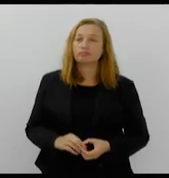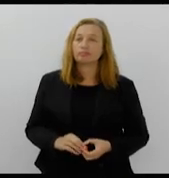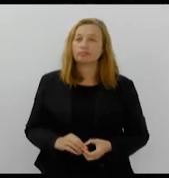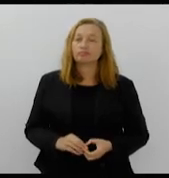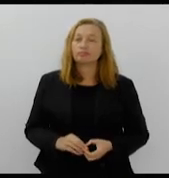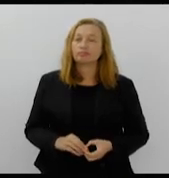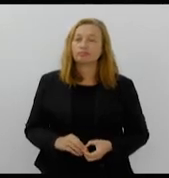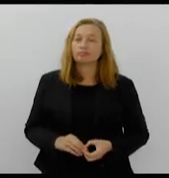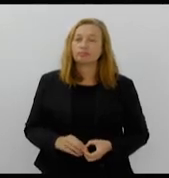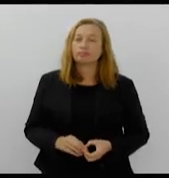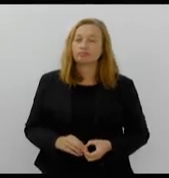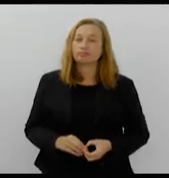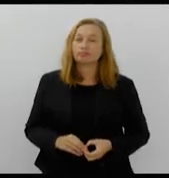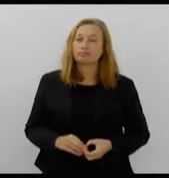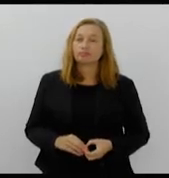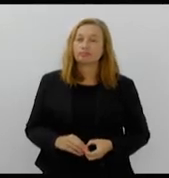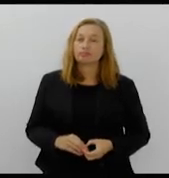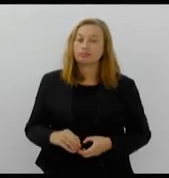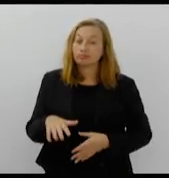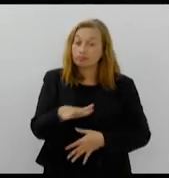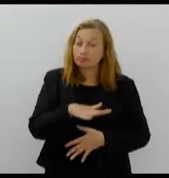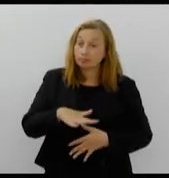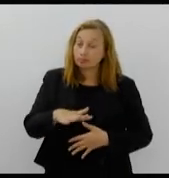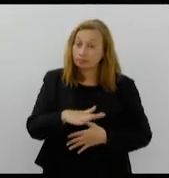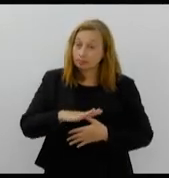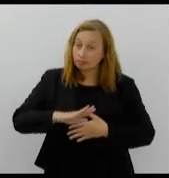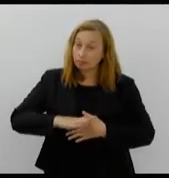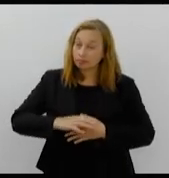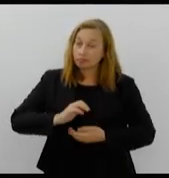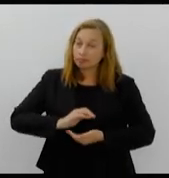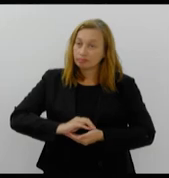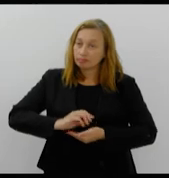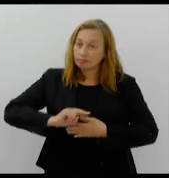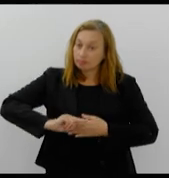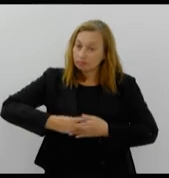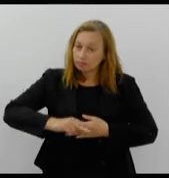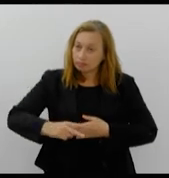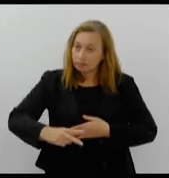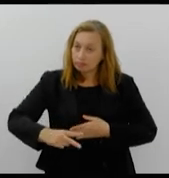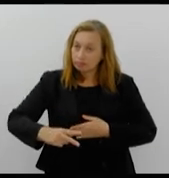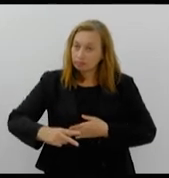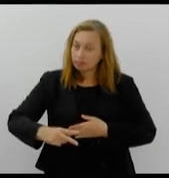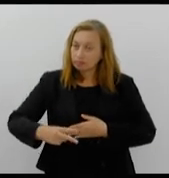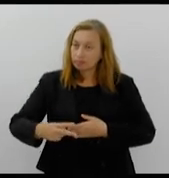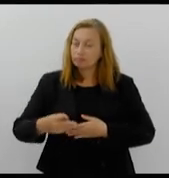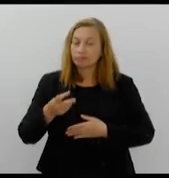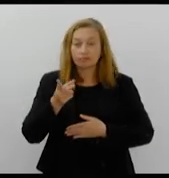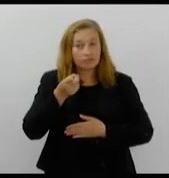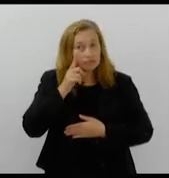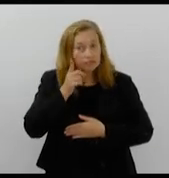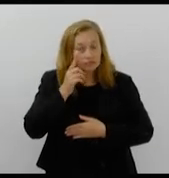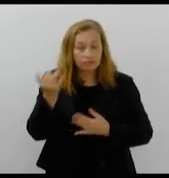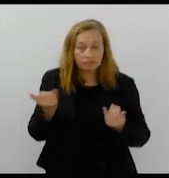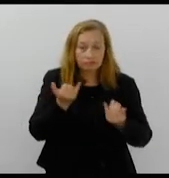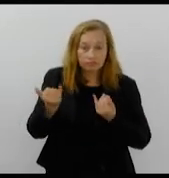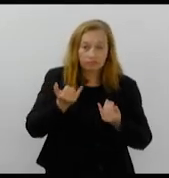procedimentos de transplante com uma certa regularidade e formação dos